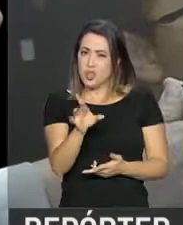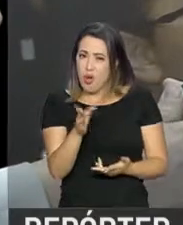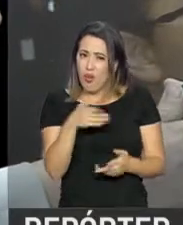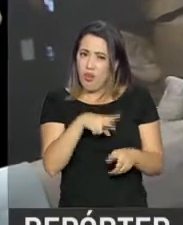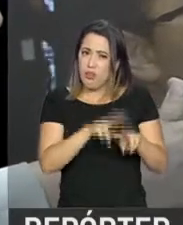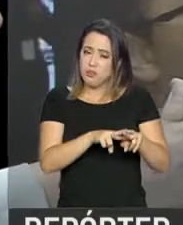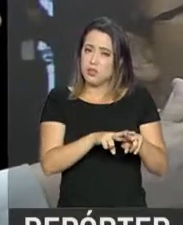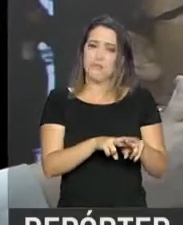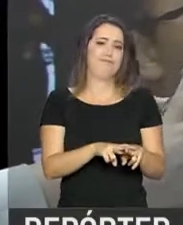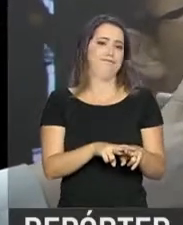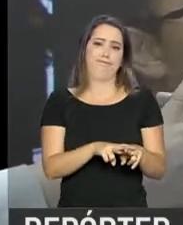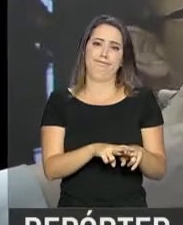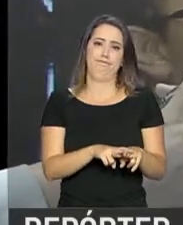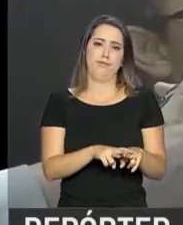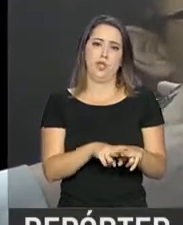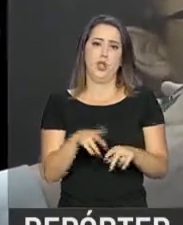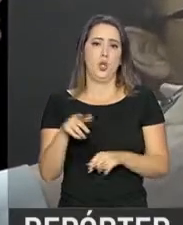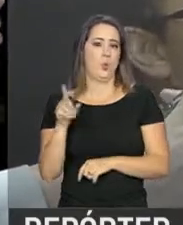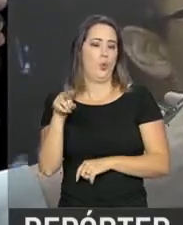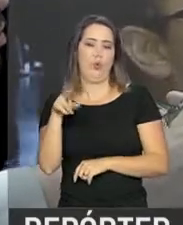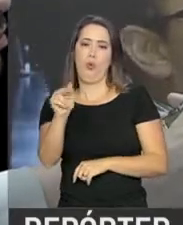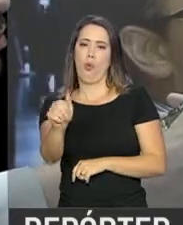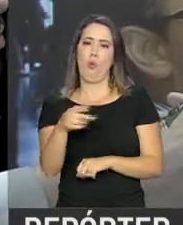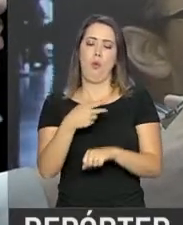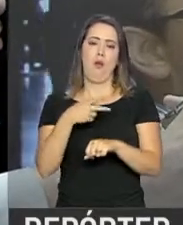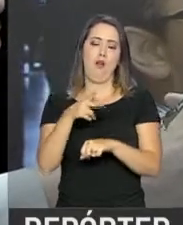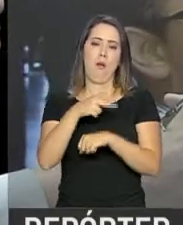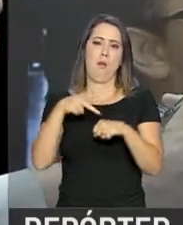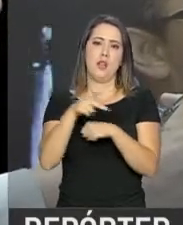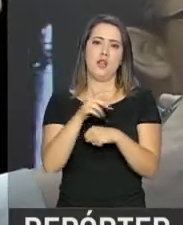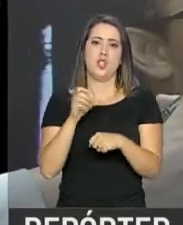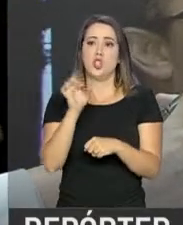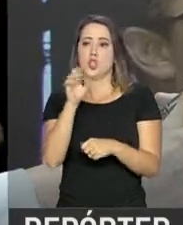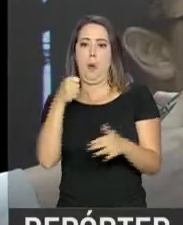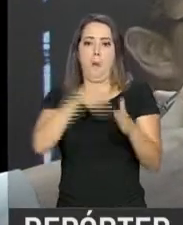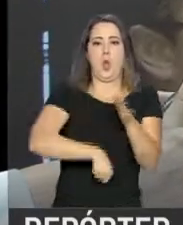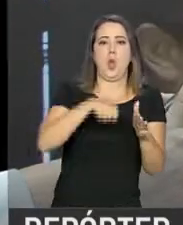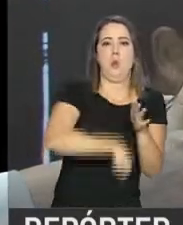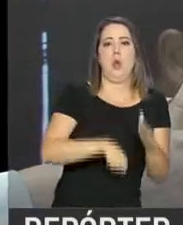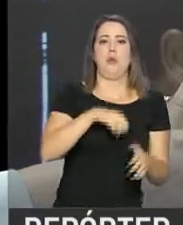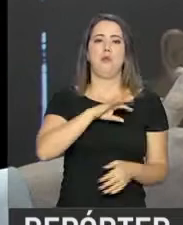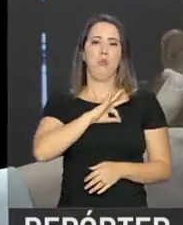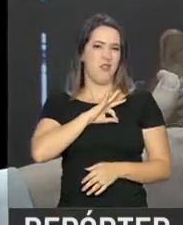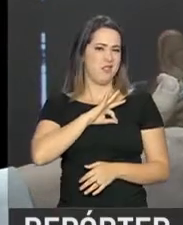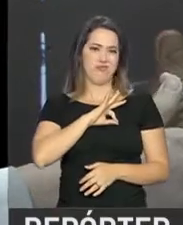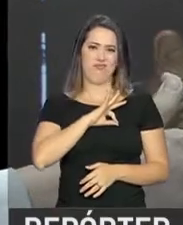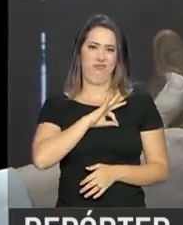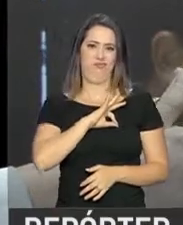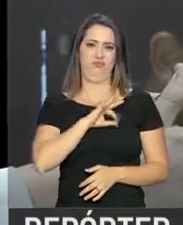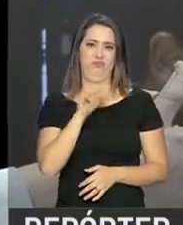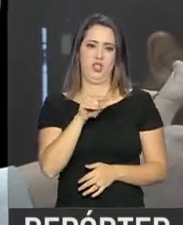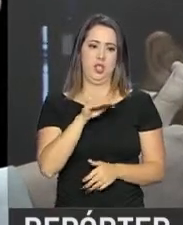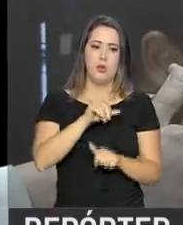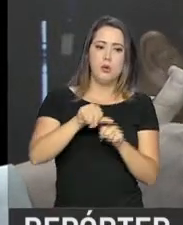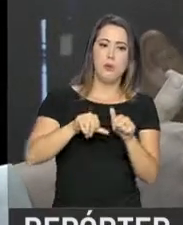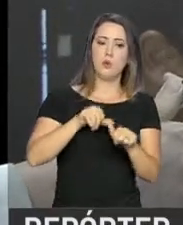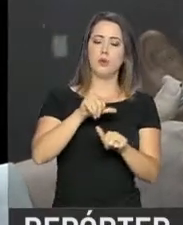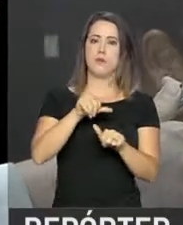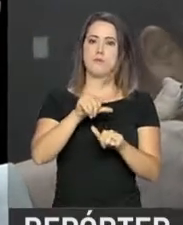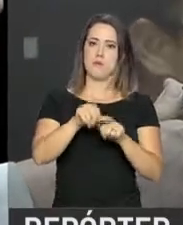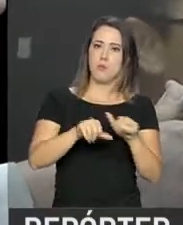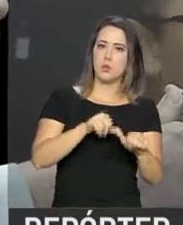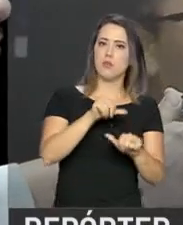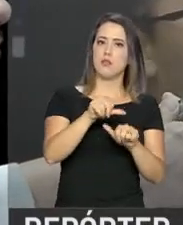aí nenhum país resolveu apresentação de medidas de força e violência policial é uma transição para muitos foi uma transição